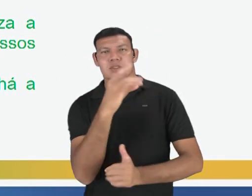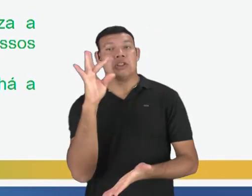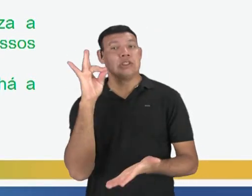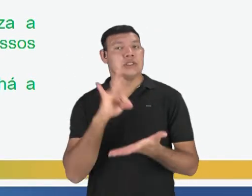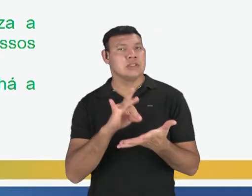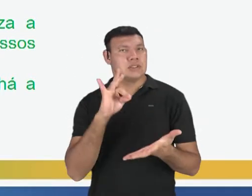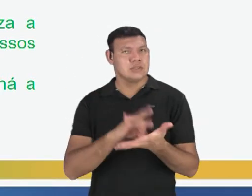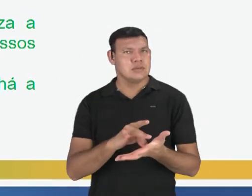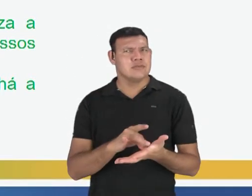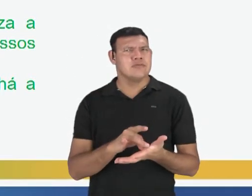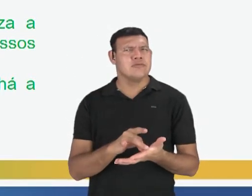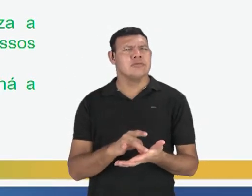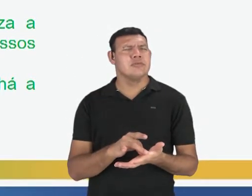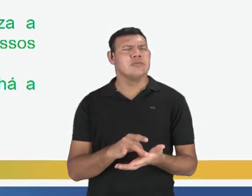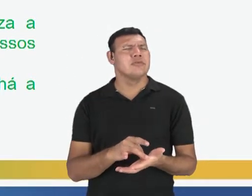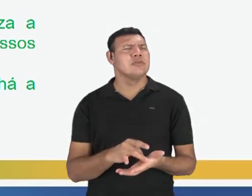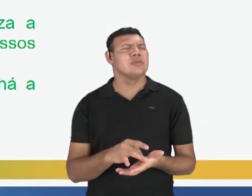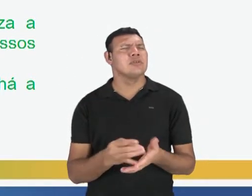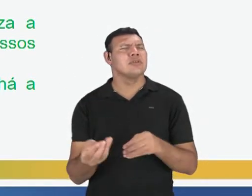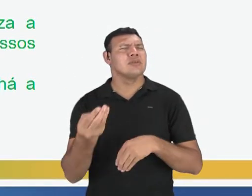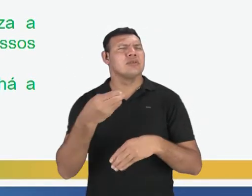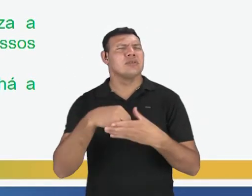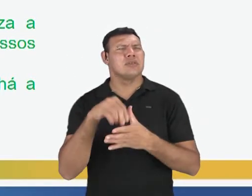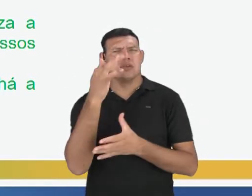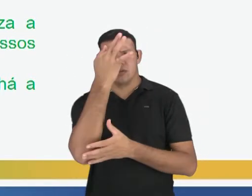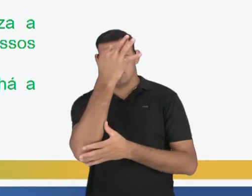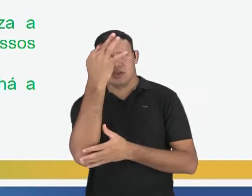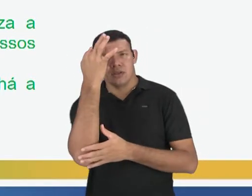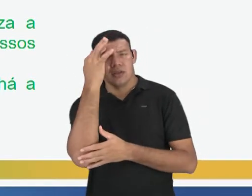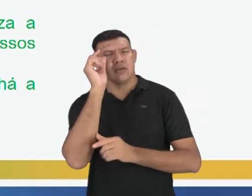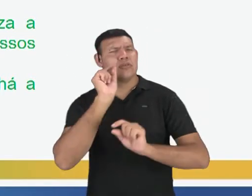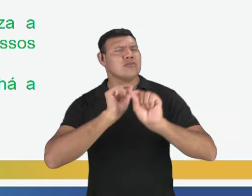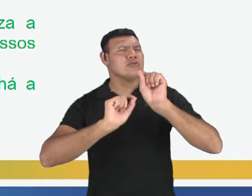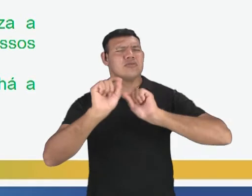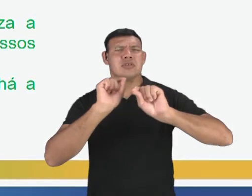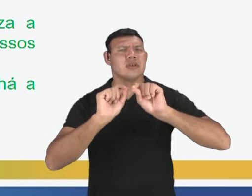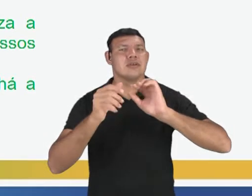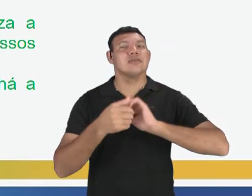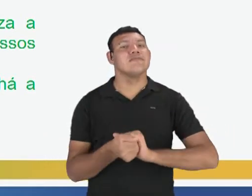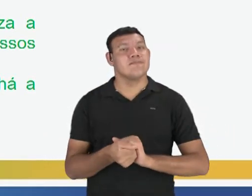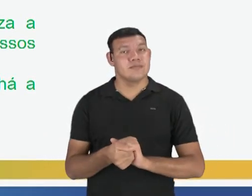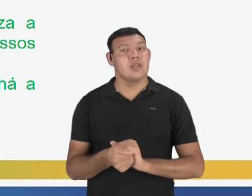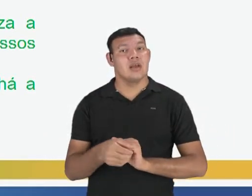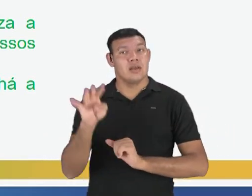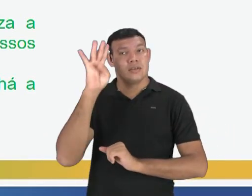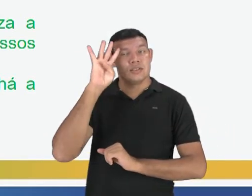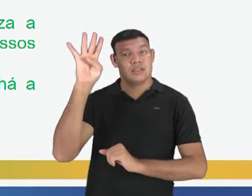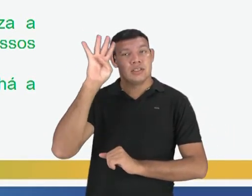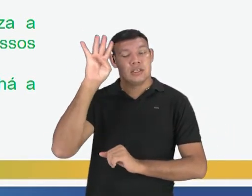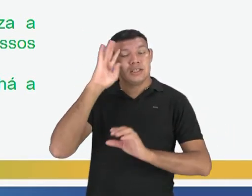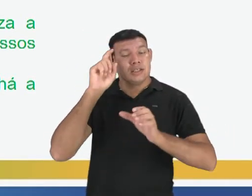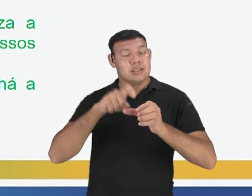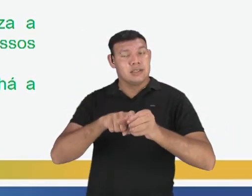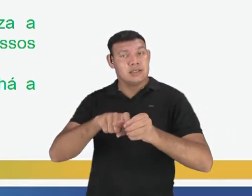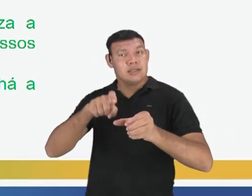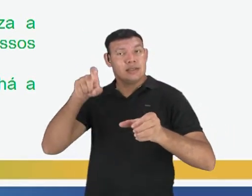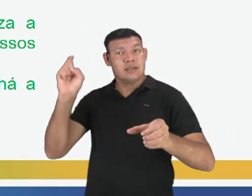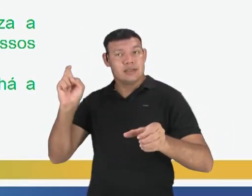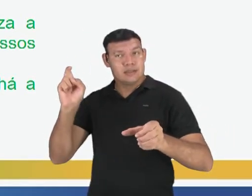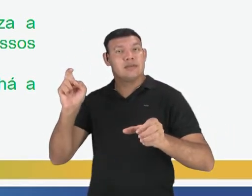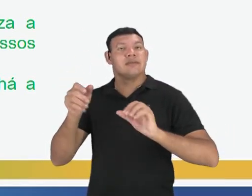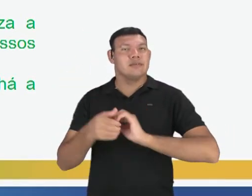é o realismo, professor, dentro da filosofia? É uma corrente da filosofia que enfatiza a completa independência